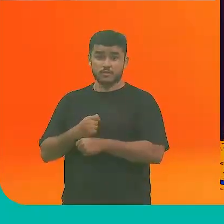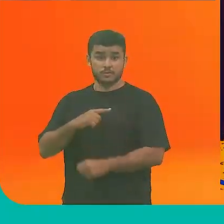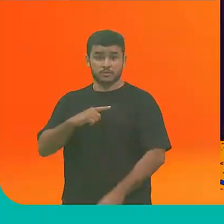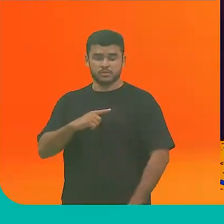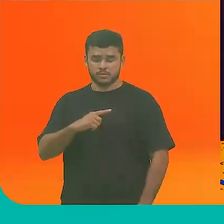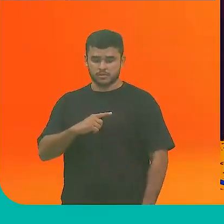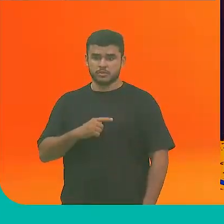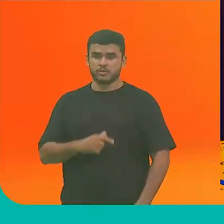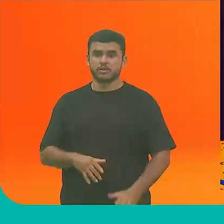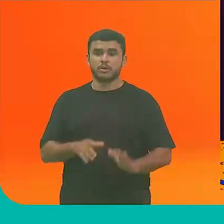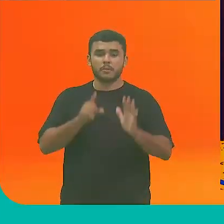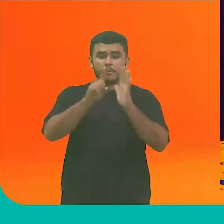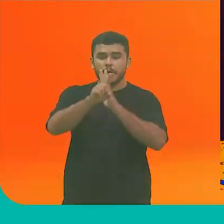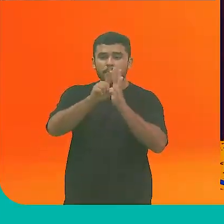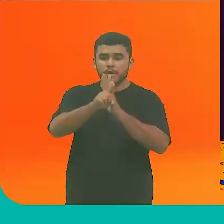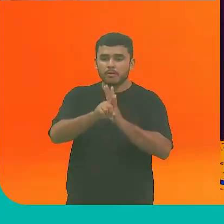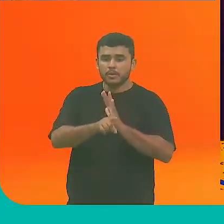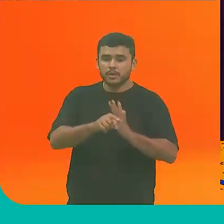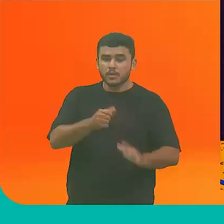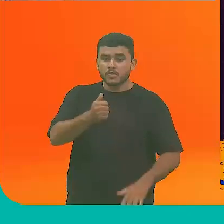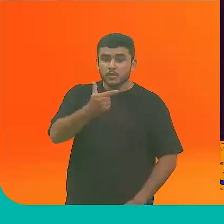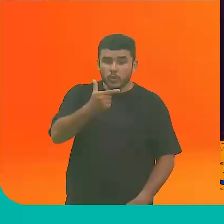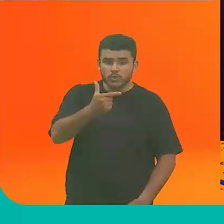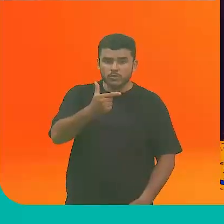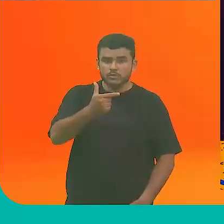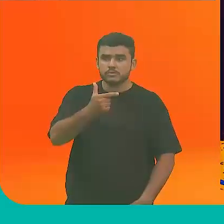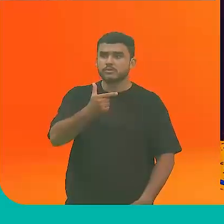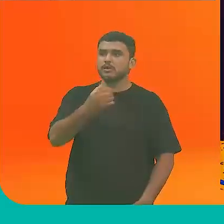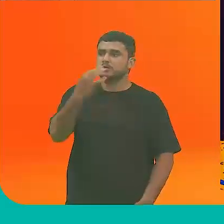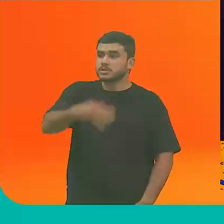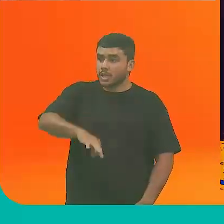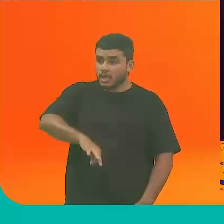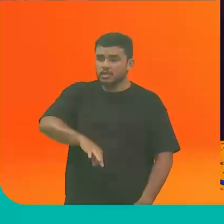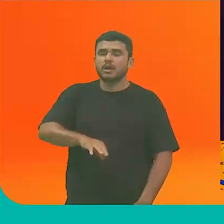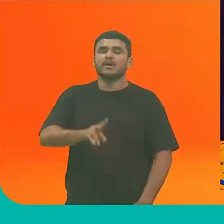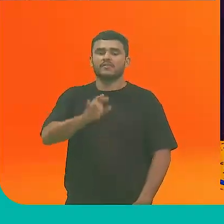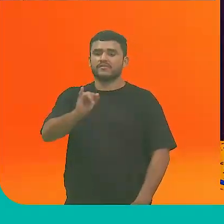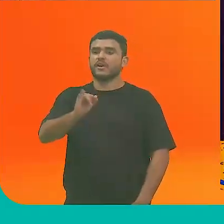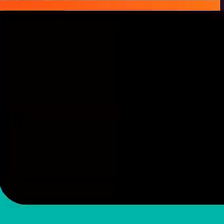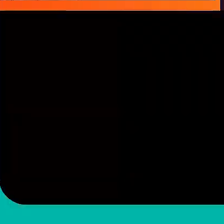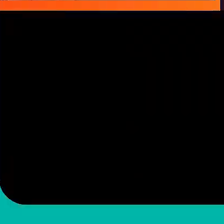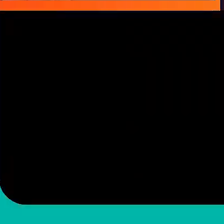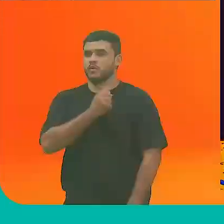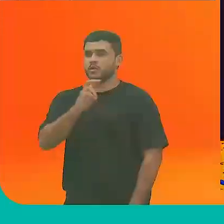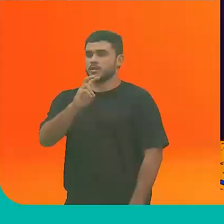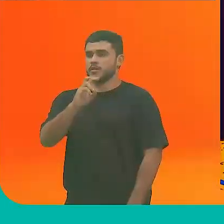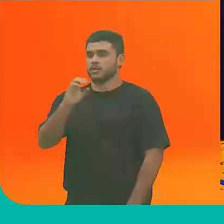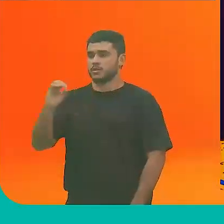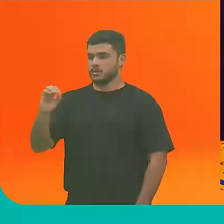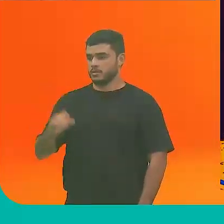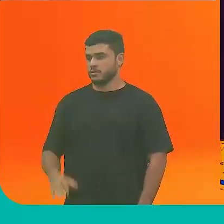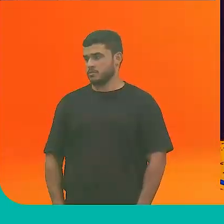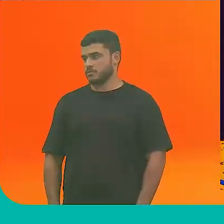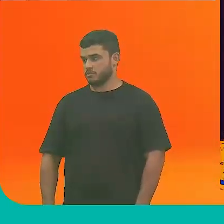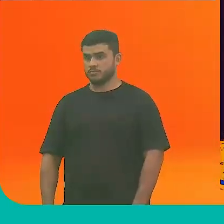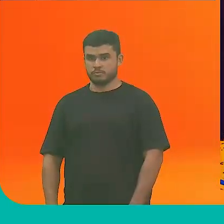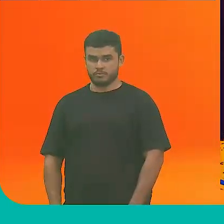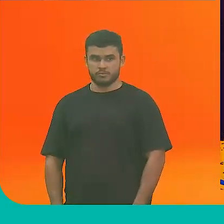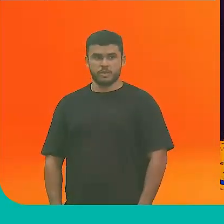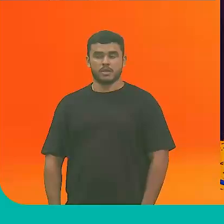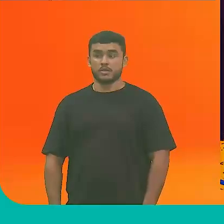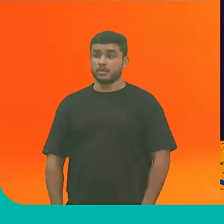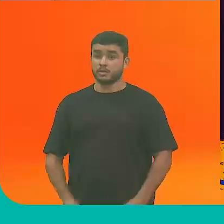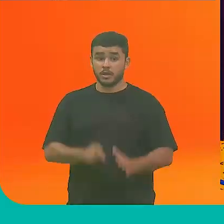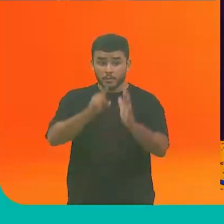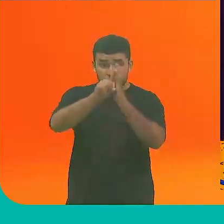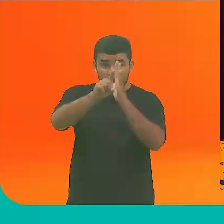com 12 acertos. Então, o cara que acertou as 12 questões mais